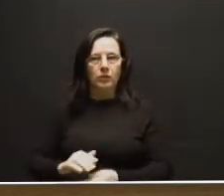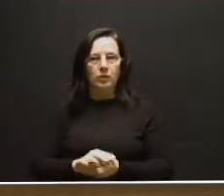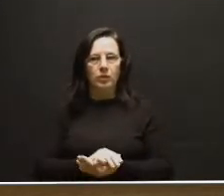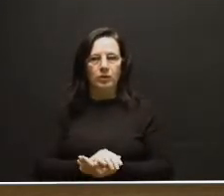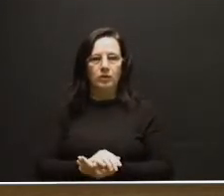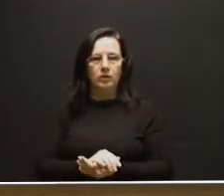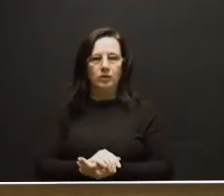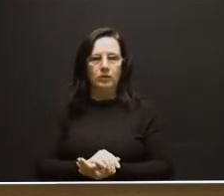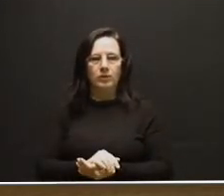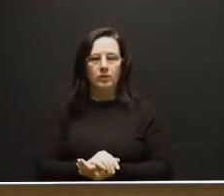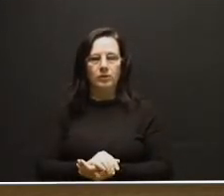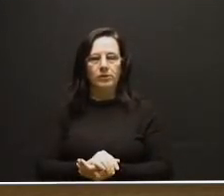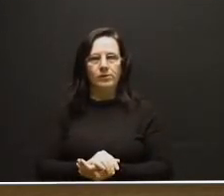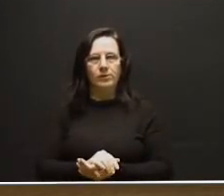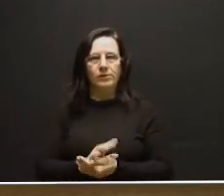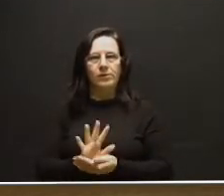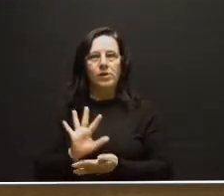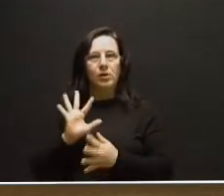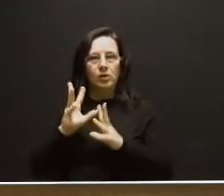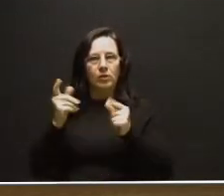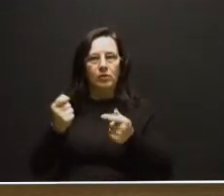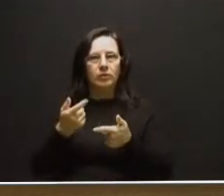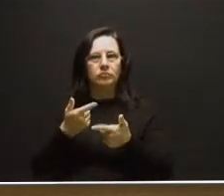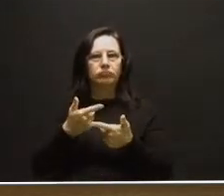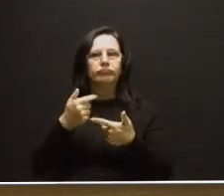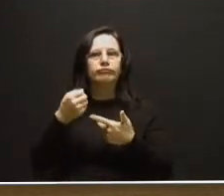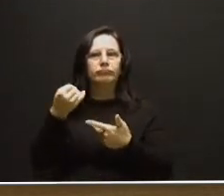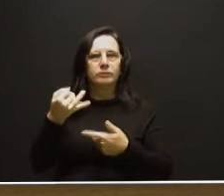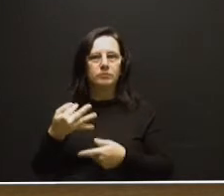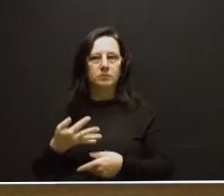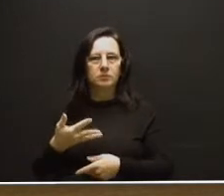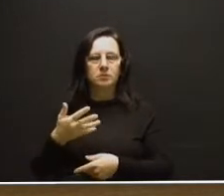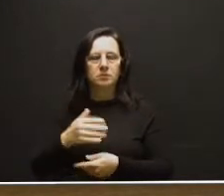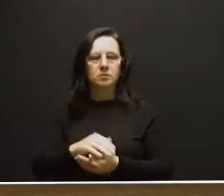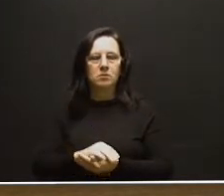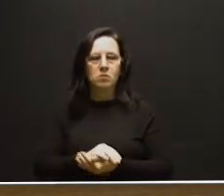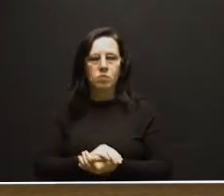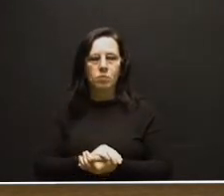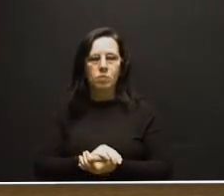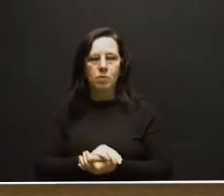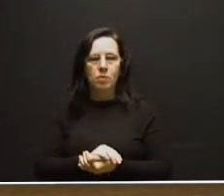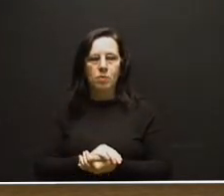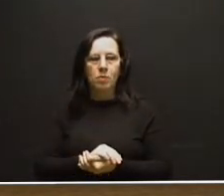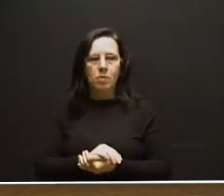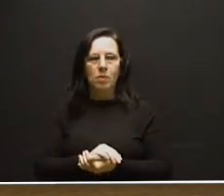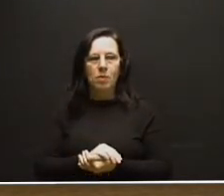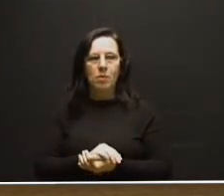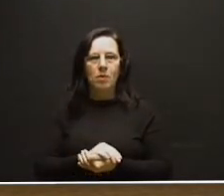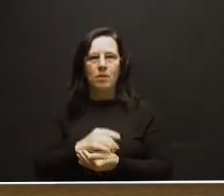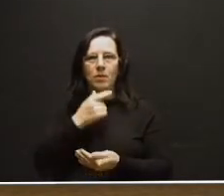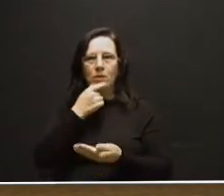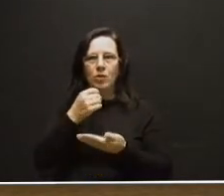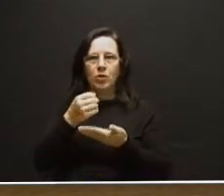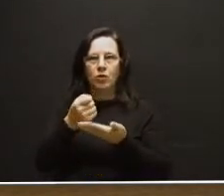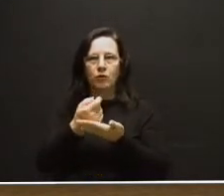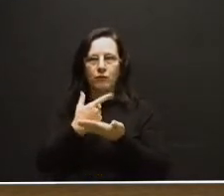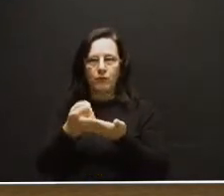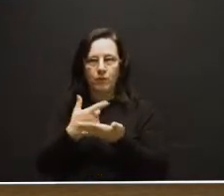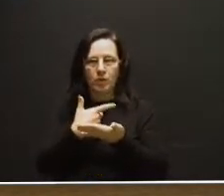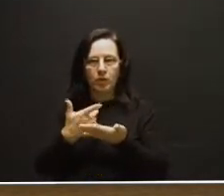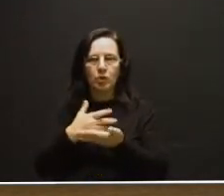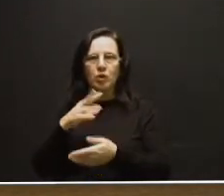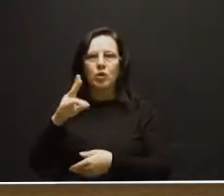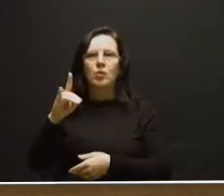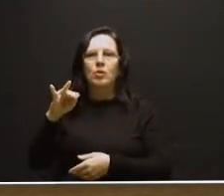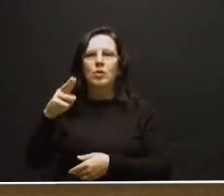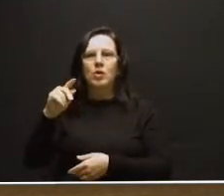e nessas providência está colocando o seguinte ea farmacêutico nas policlínicas das 8 ao